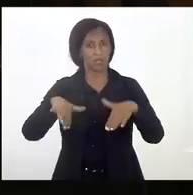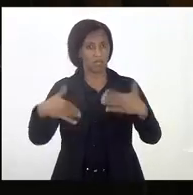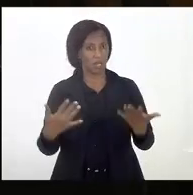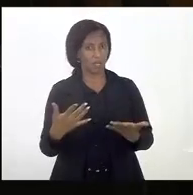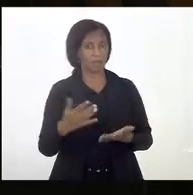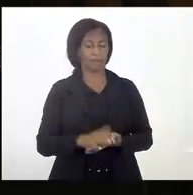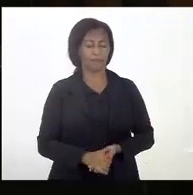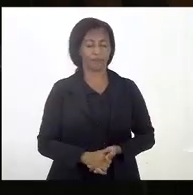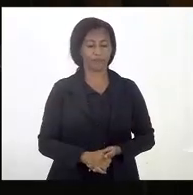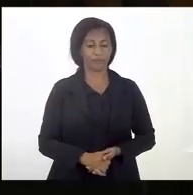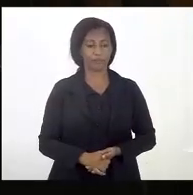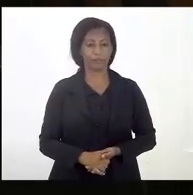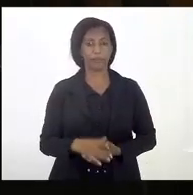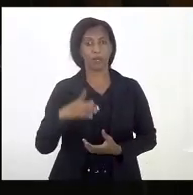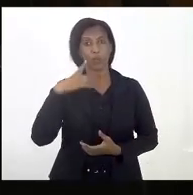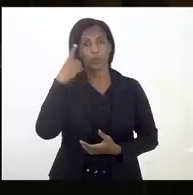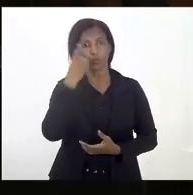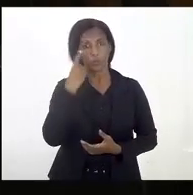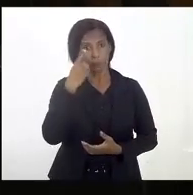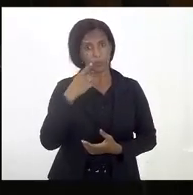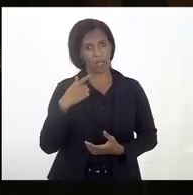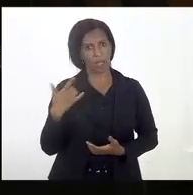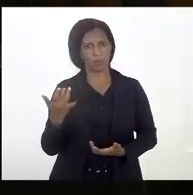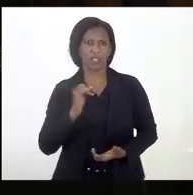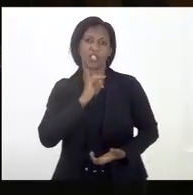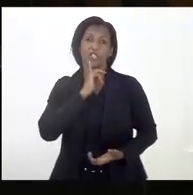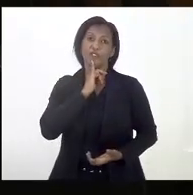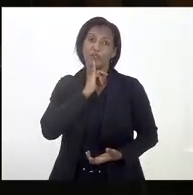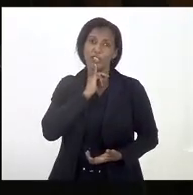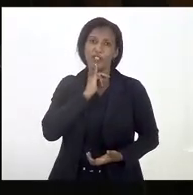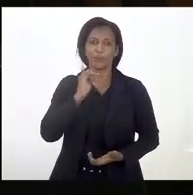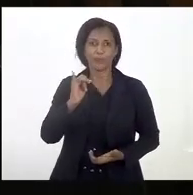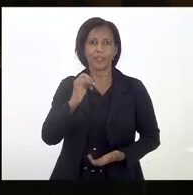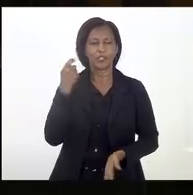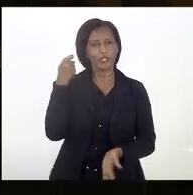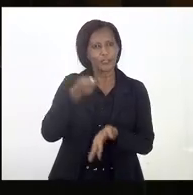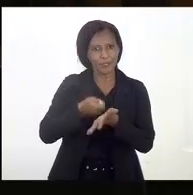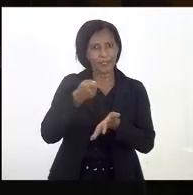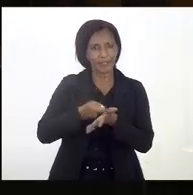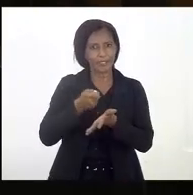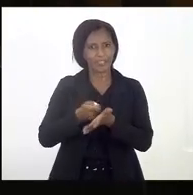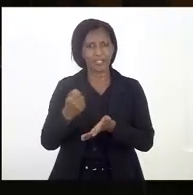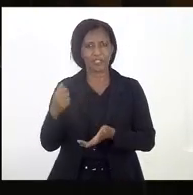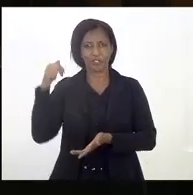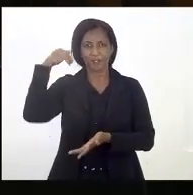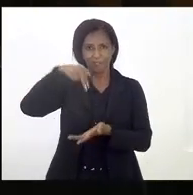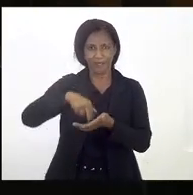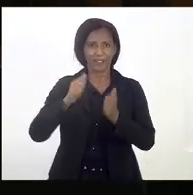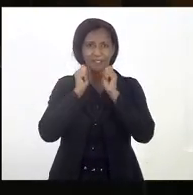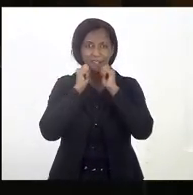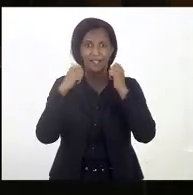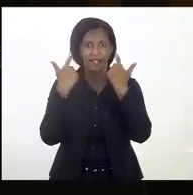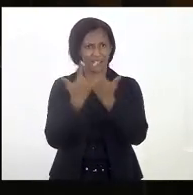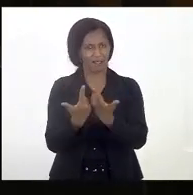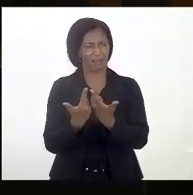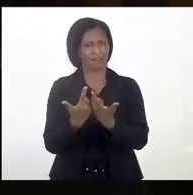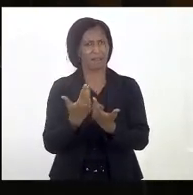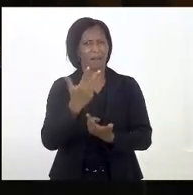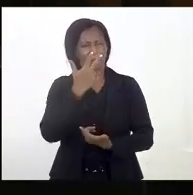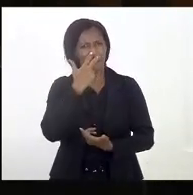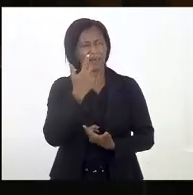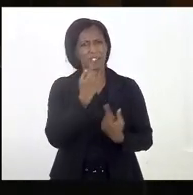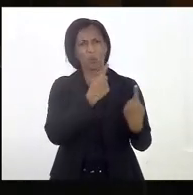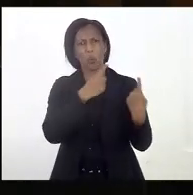deputado nesse partido que infelizmente insiste em trazer aqui essa casa por exemplo ataques frontais